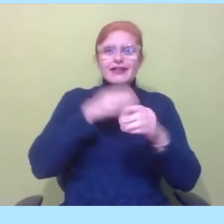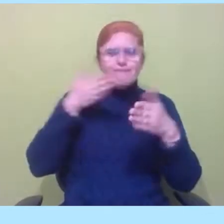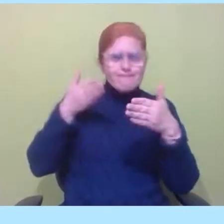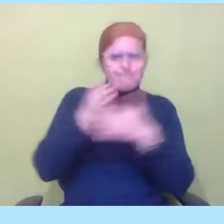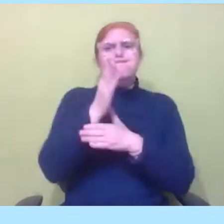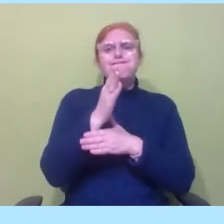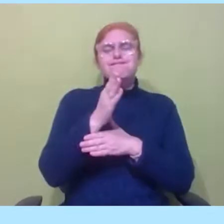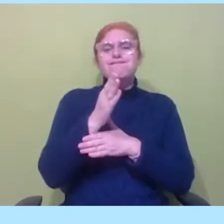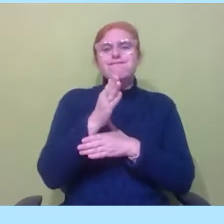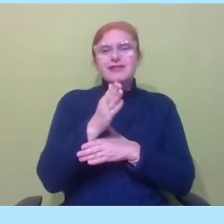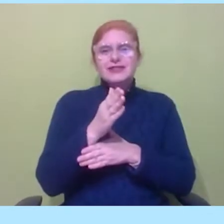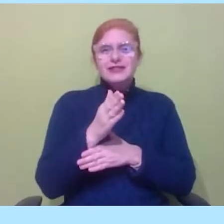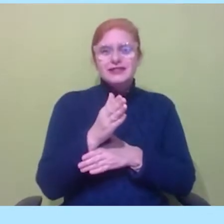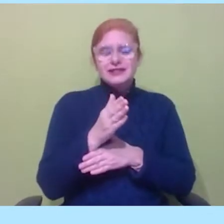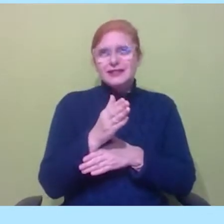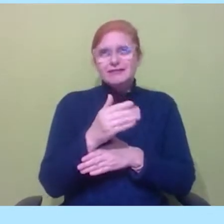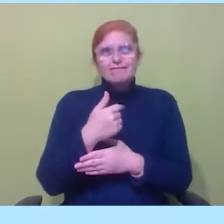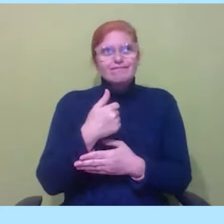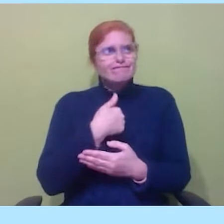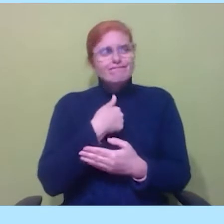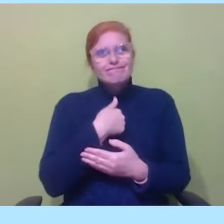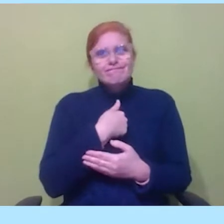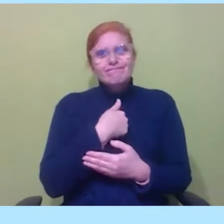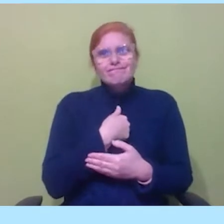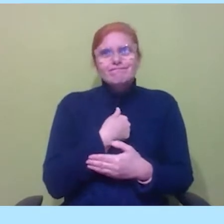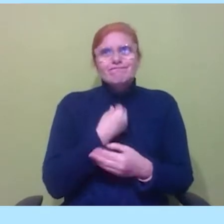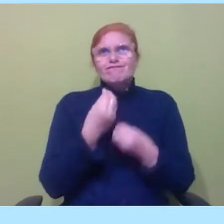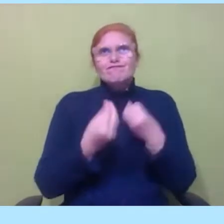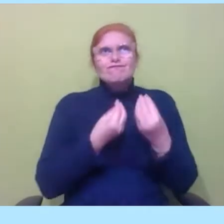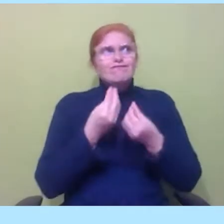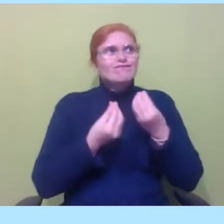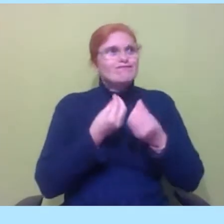foi super, como fala,